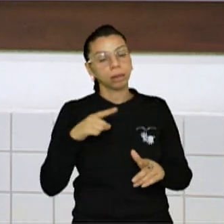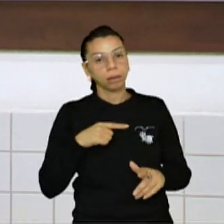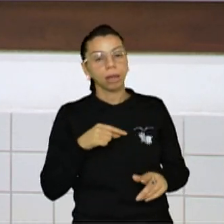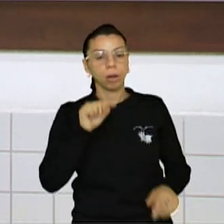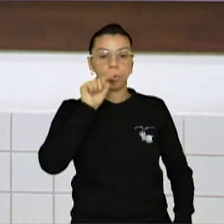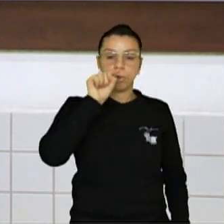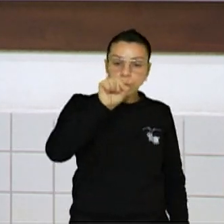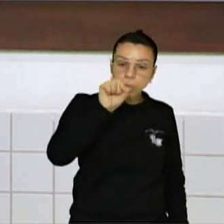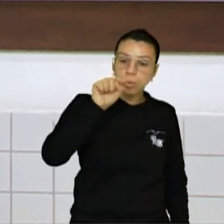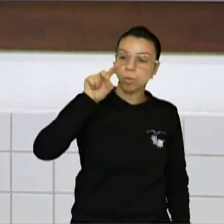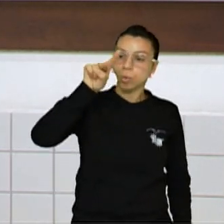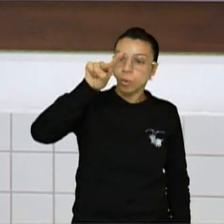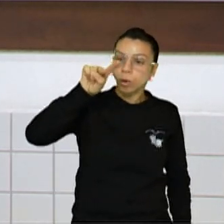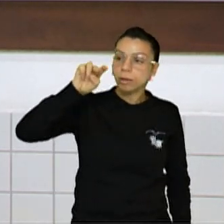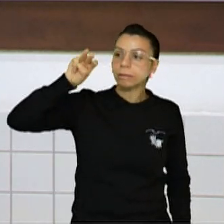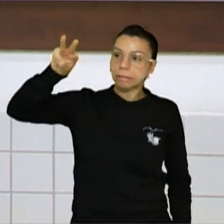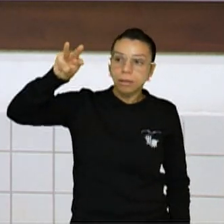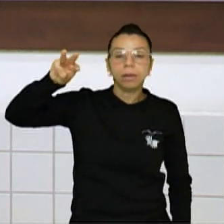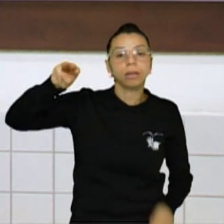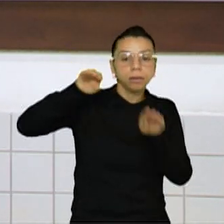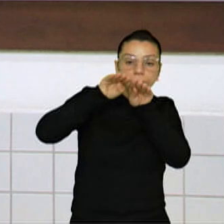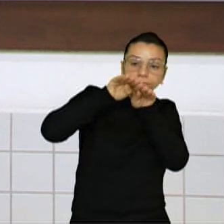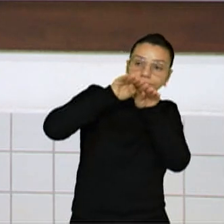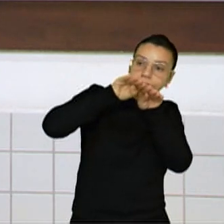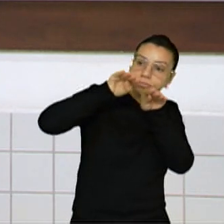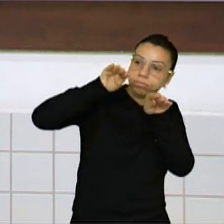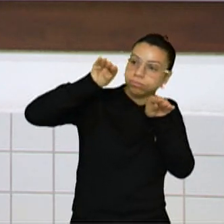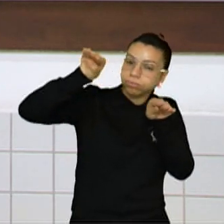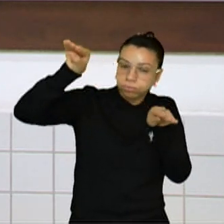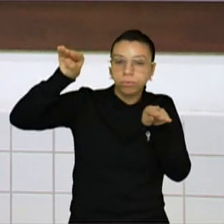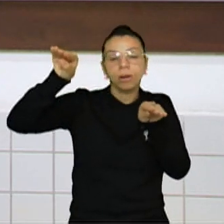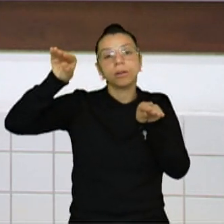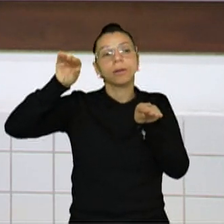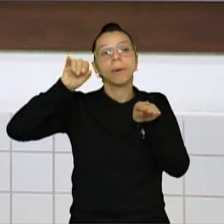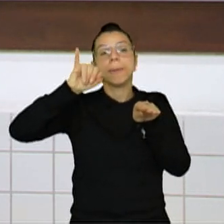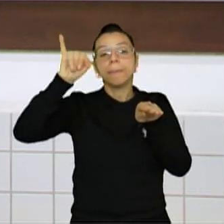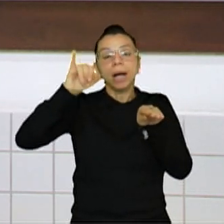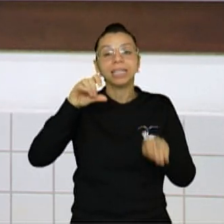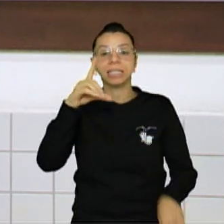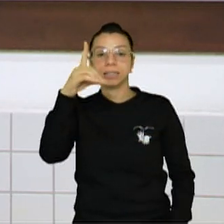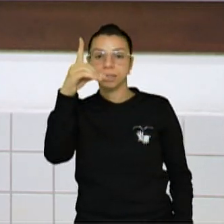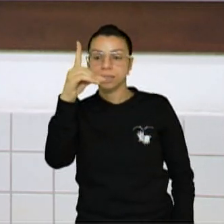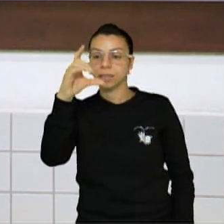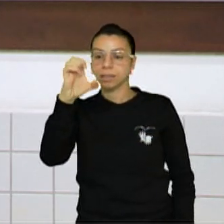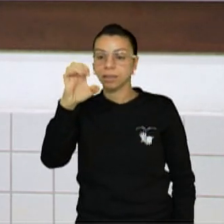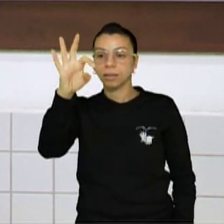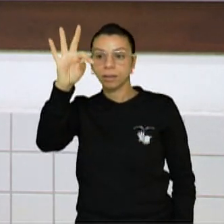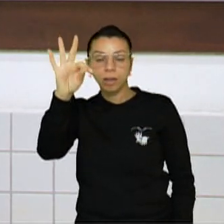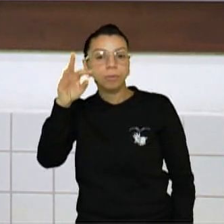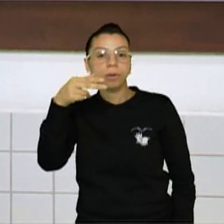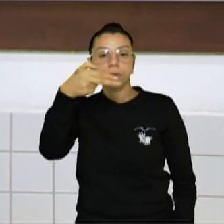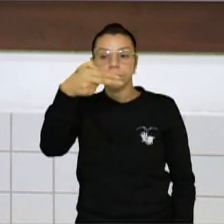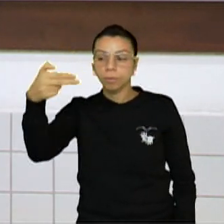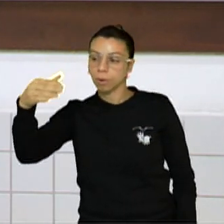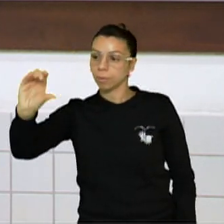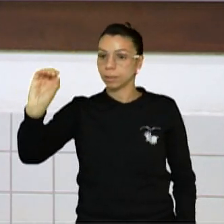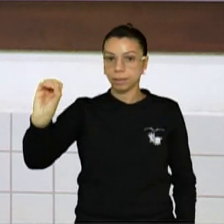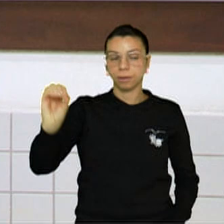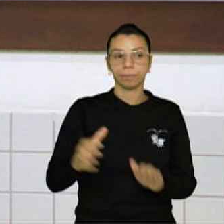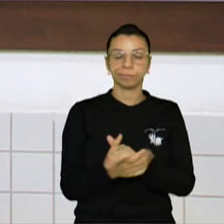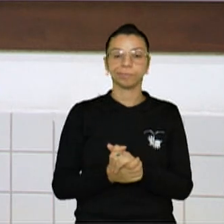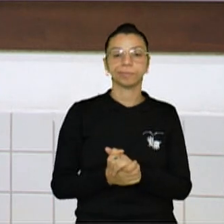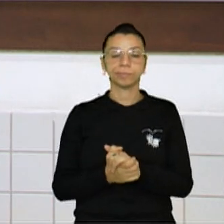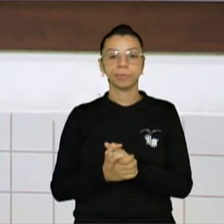estão alinhados, certo? Quando o determinante for igual a 0. E se os